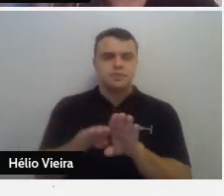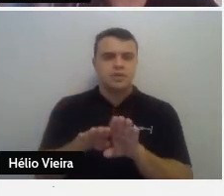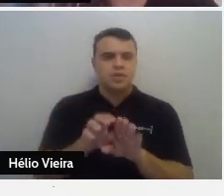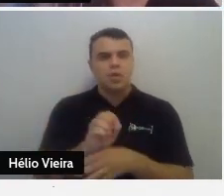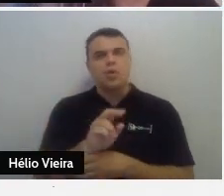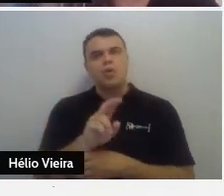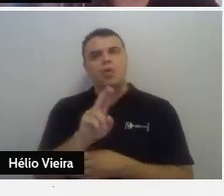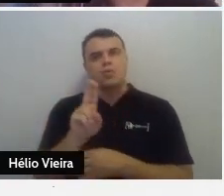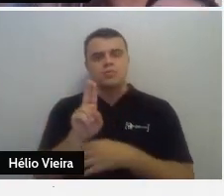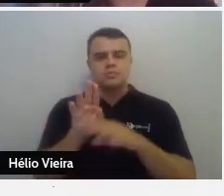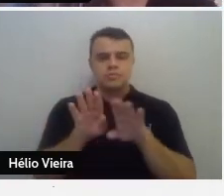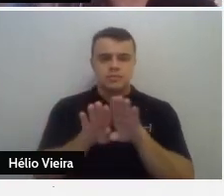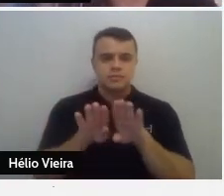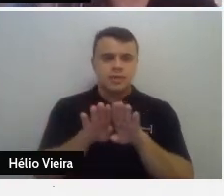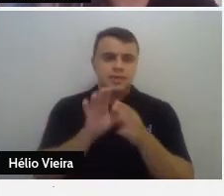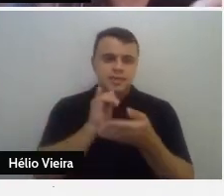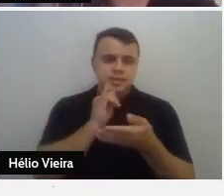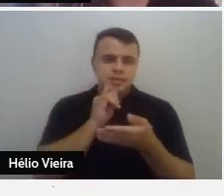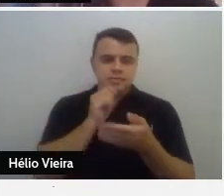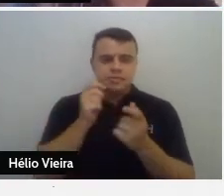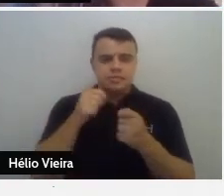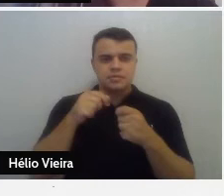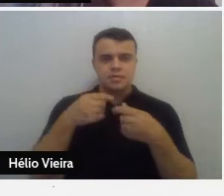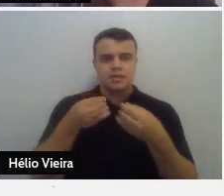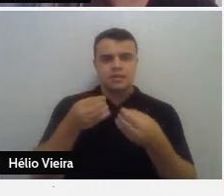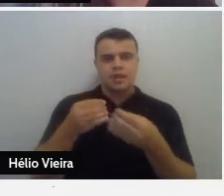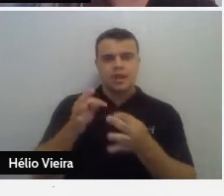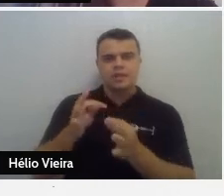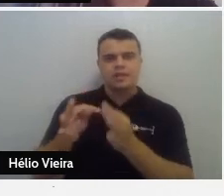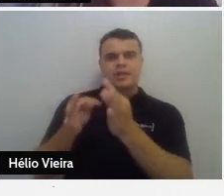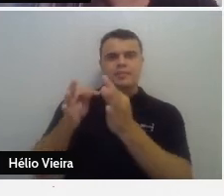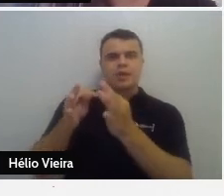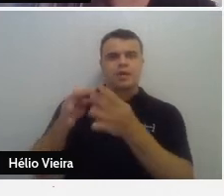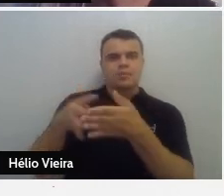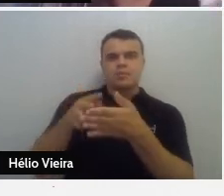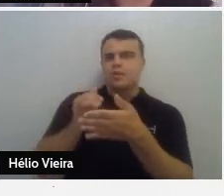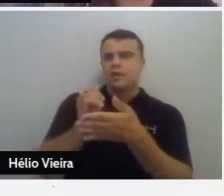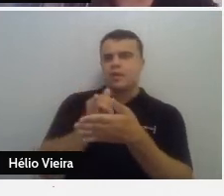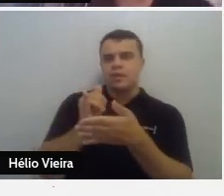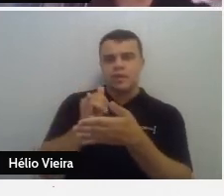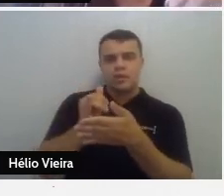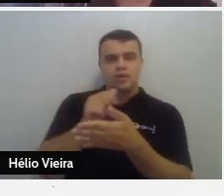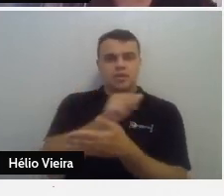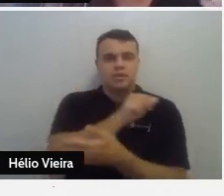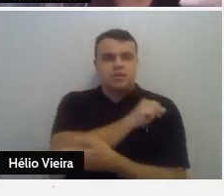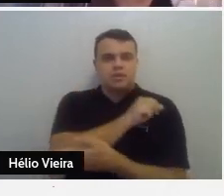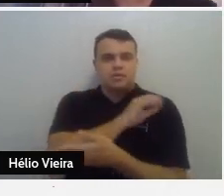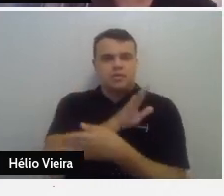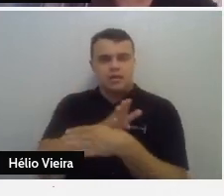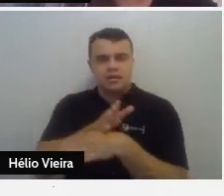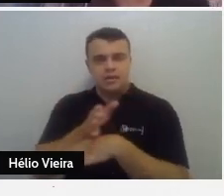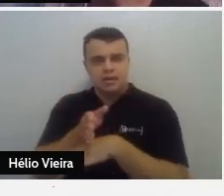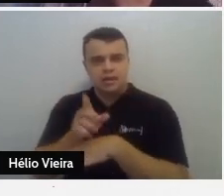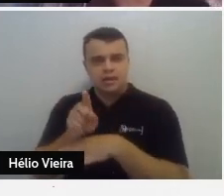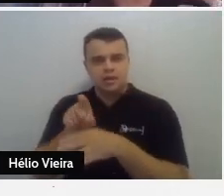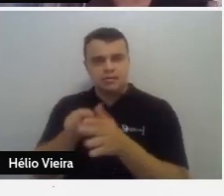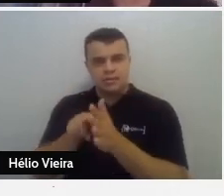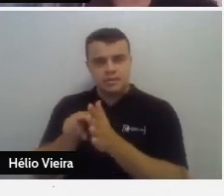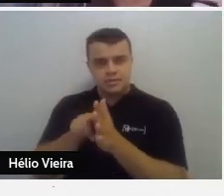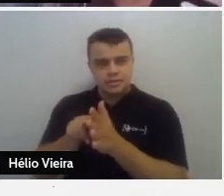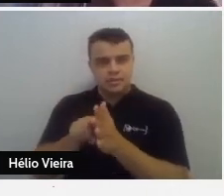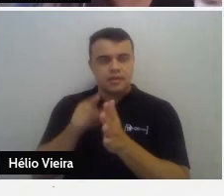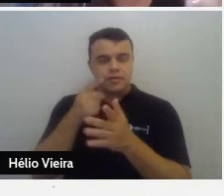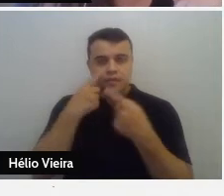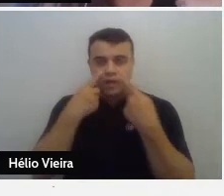Ou, por exemplo, dar um trabalho sobre pintura italiana, onde os alunos vão entrar e pesquisar,